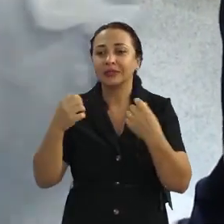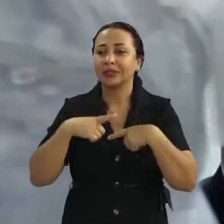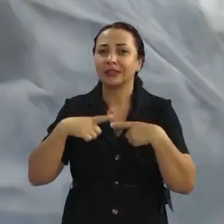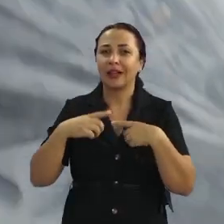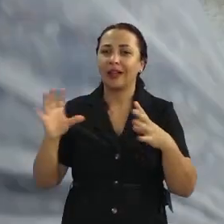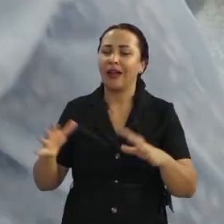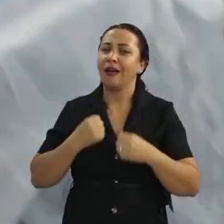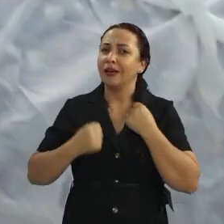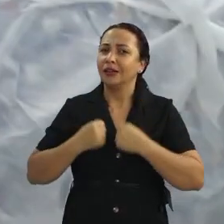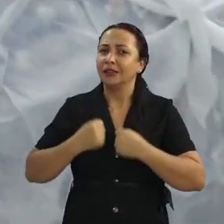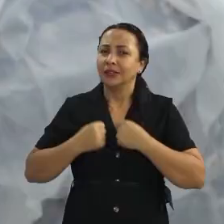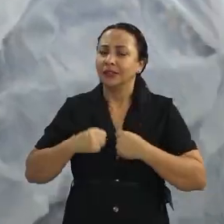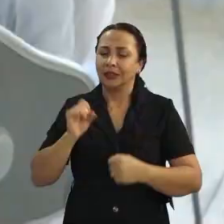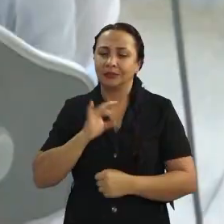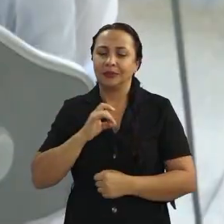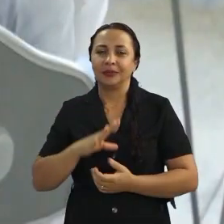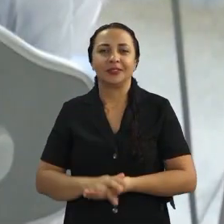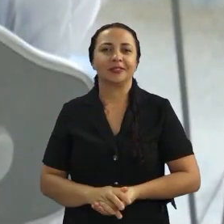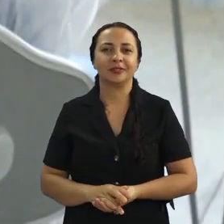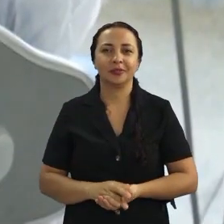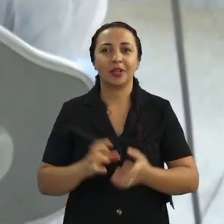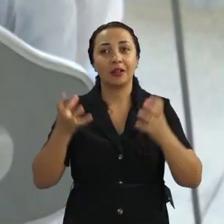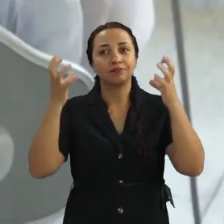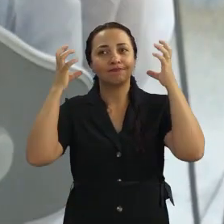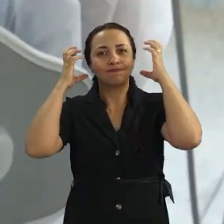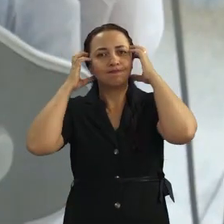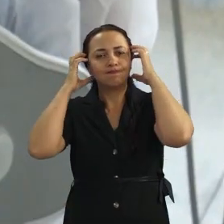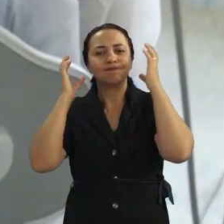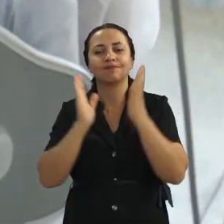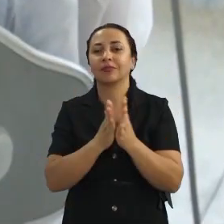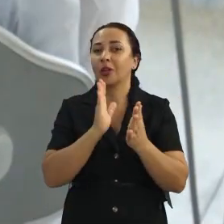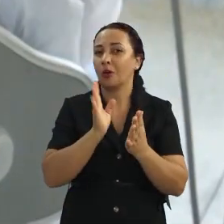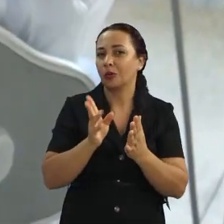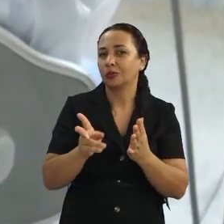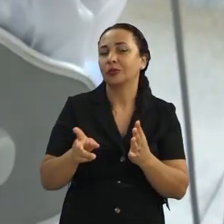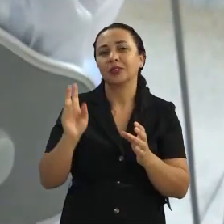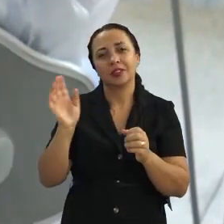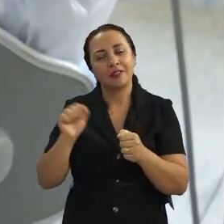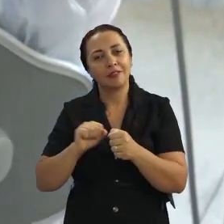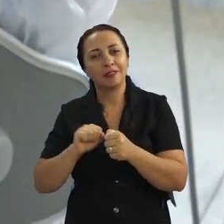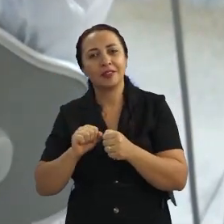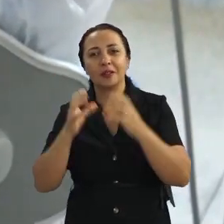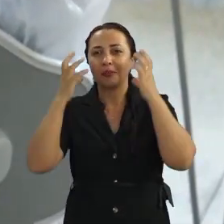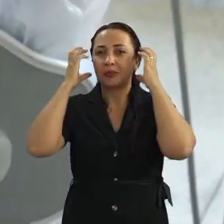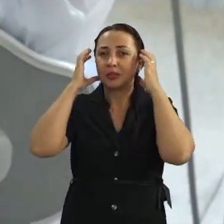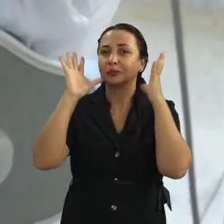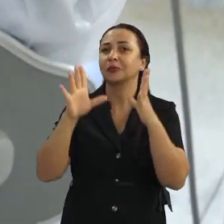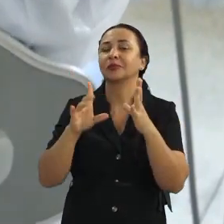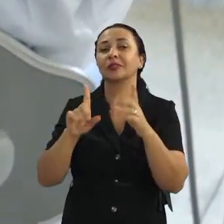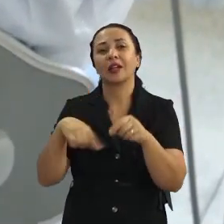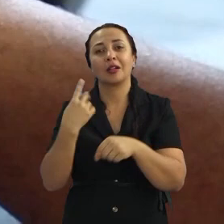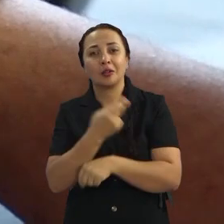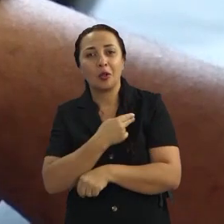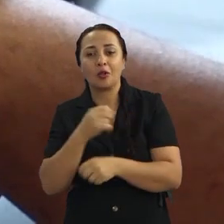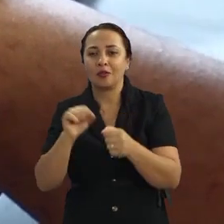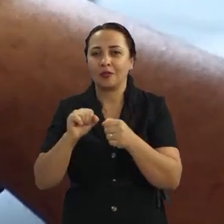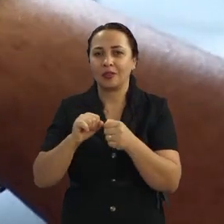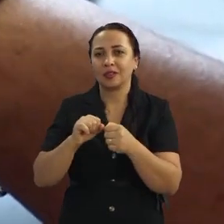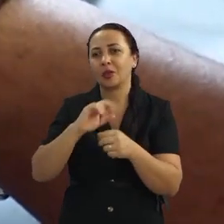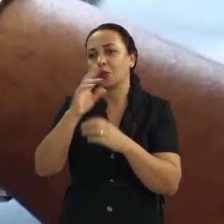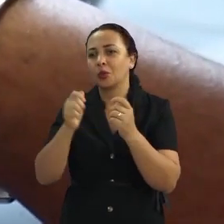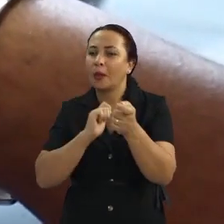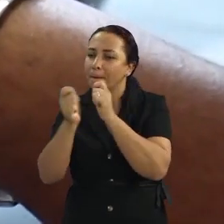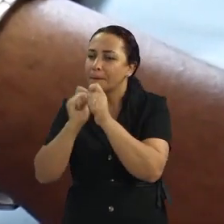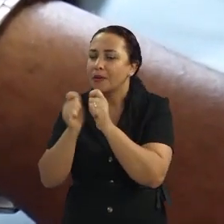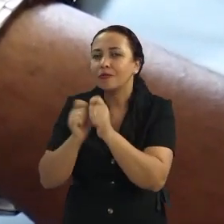casa esse medo é essa ansiedade e aí a partir daí essa criança compra sedimento já feito com os fones de ouvido a gente